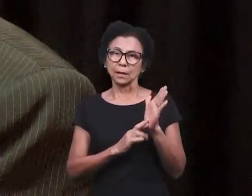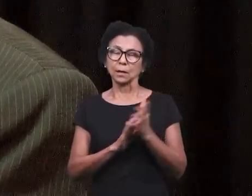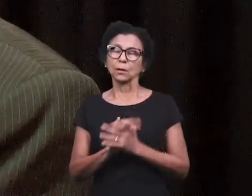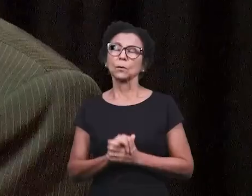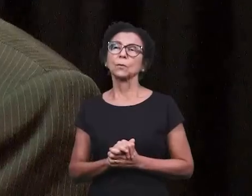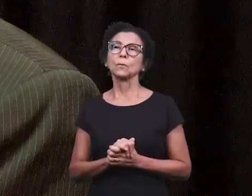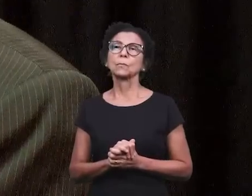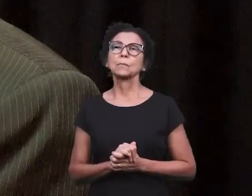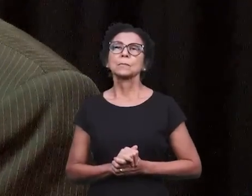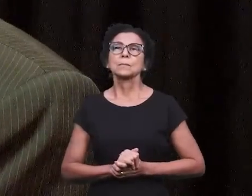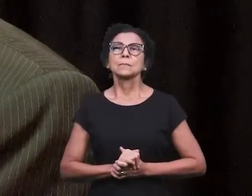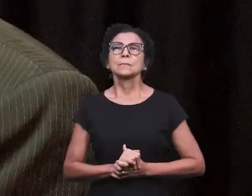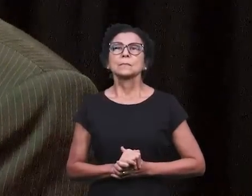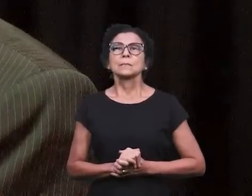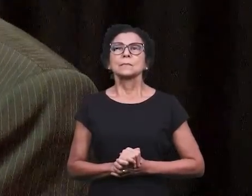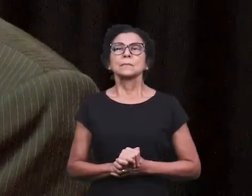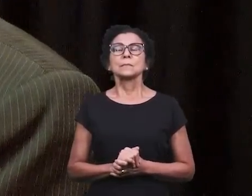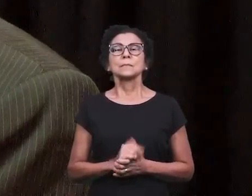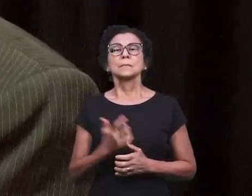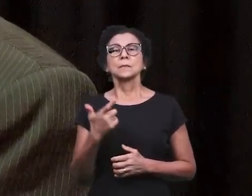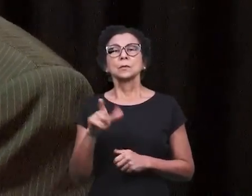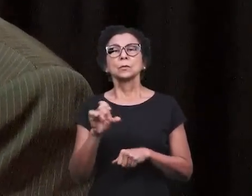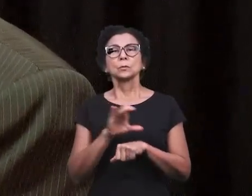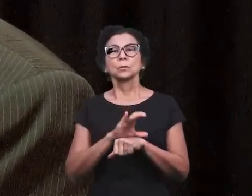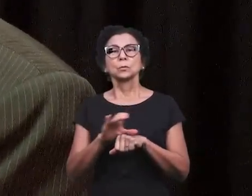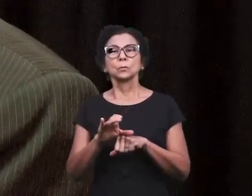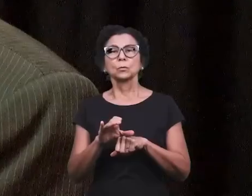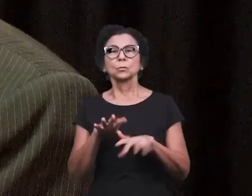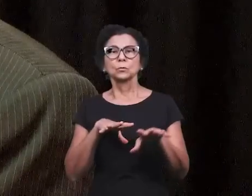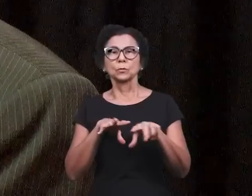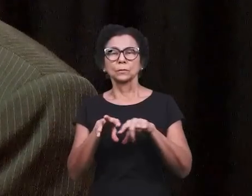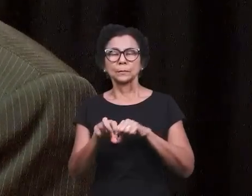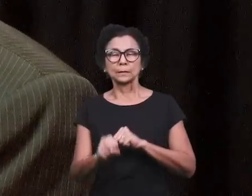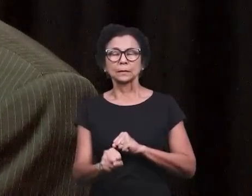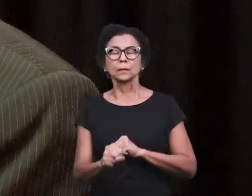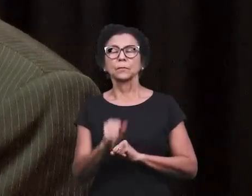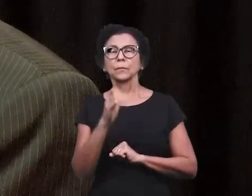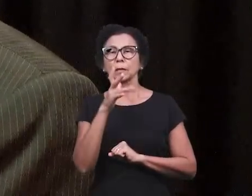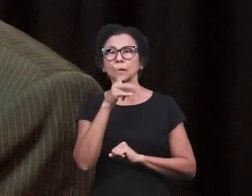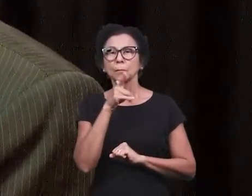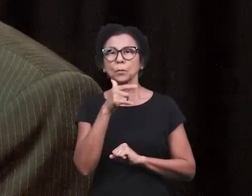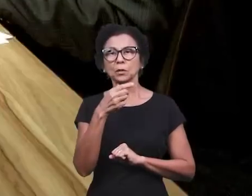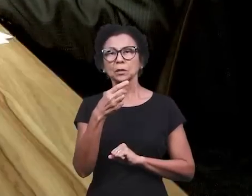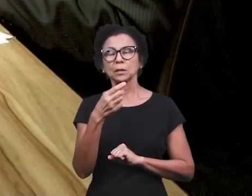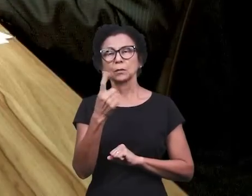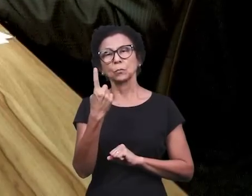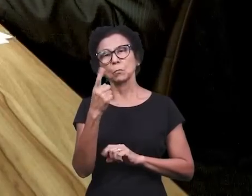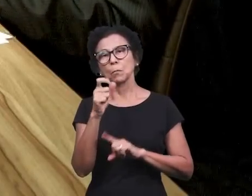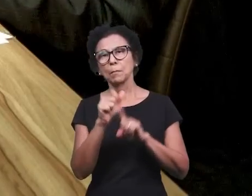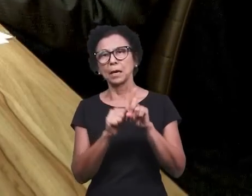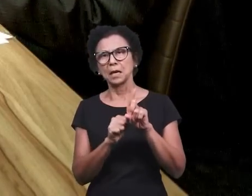e a outra etapa é um curso de formação que ele dura entre 30 e 40 dias. Sim, que é a etapa do